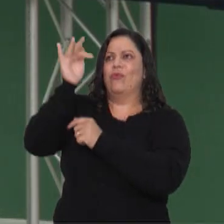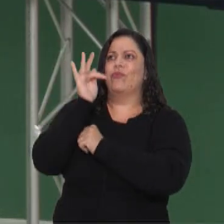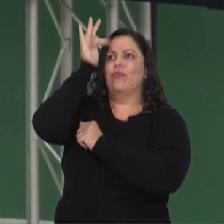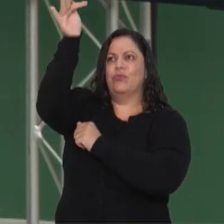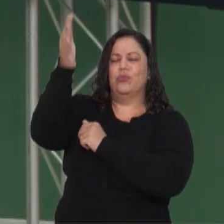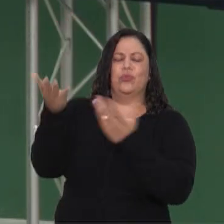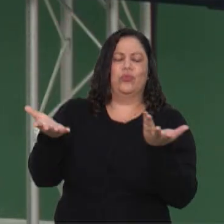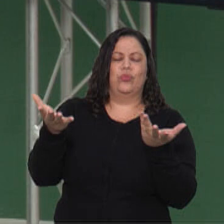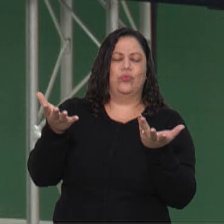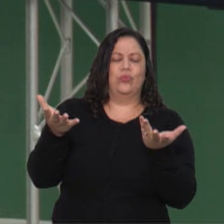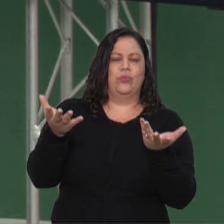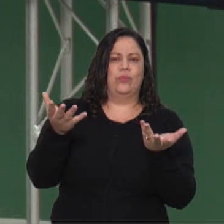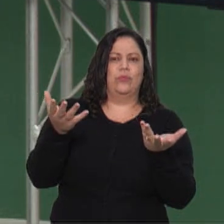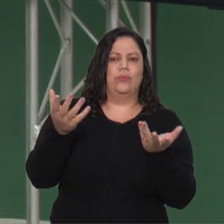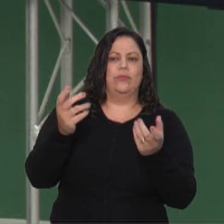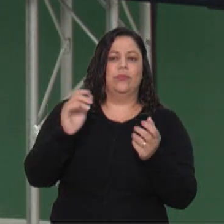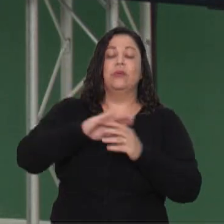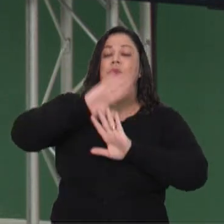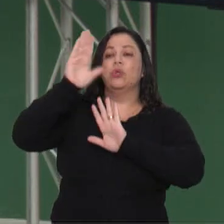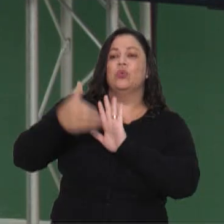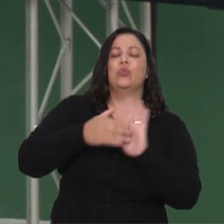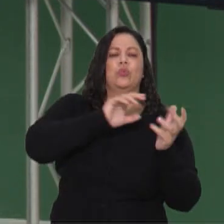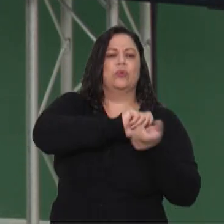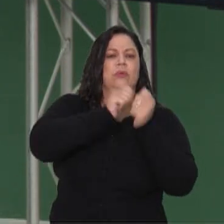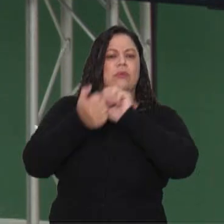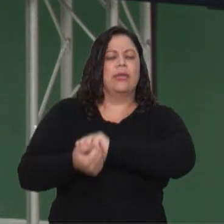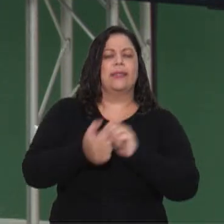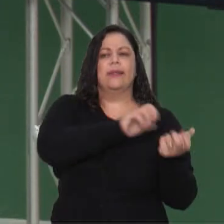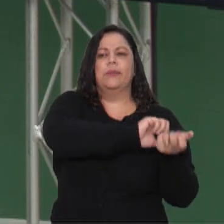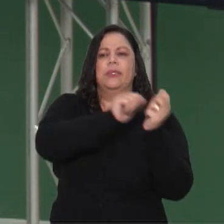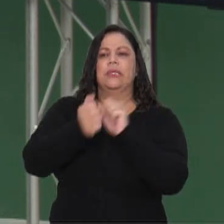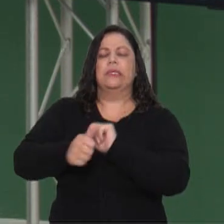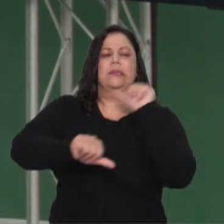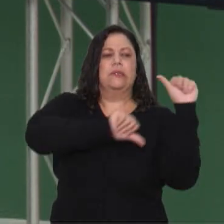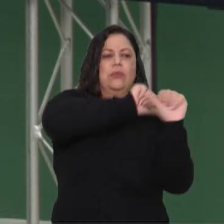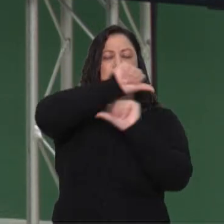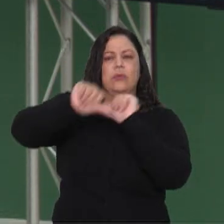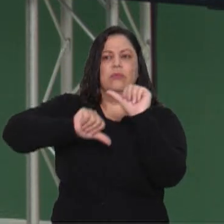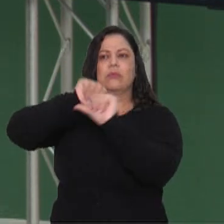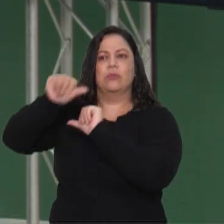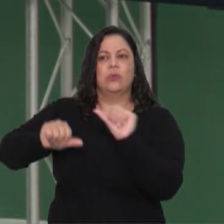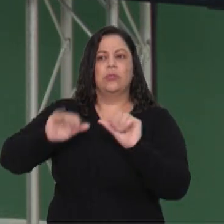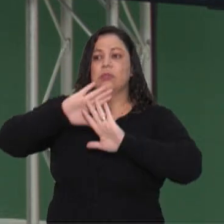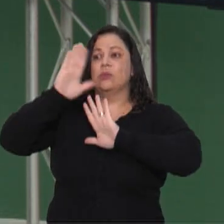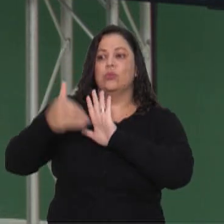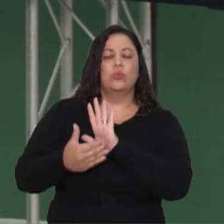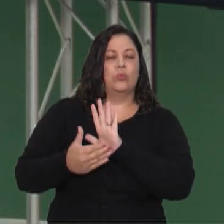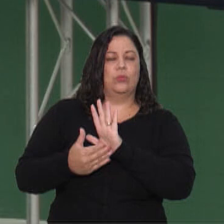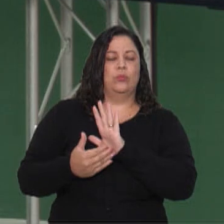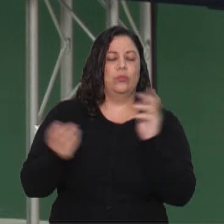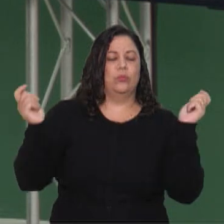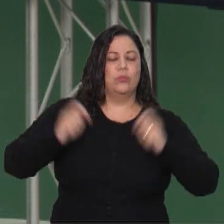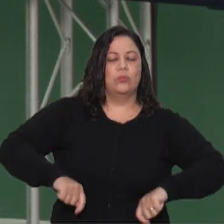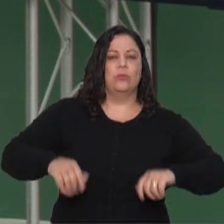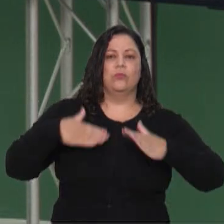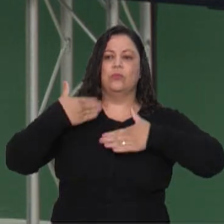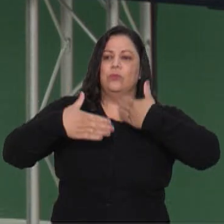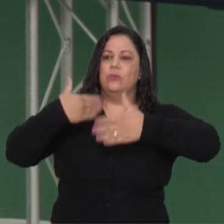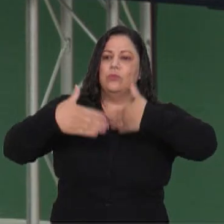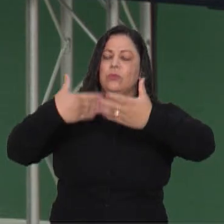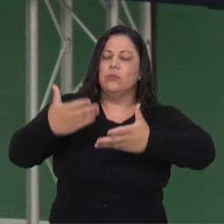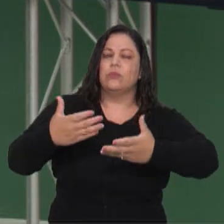Todos estamos em mudança, ok? essa mudança, esse constante